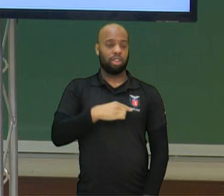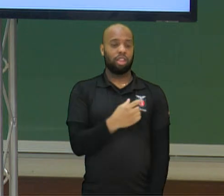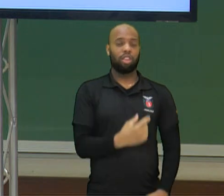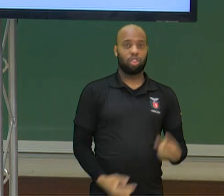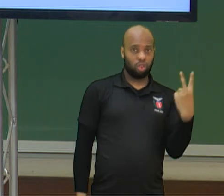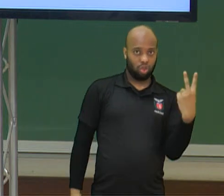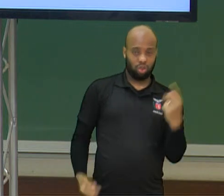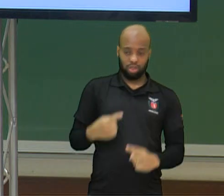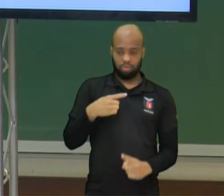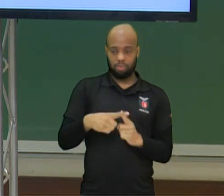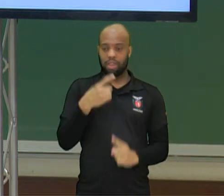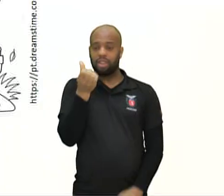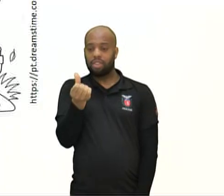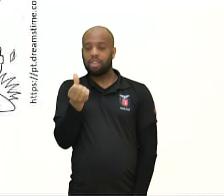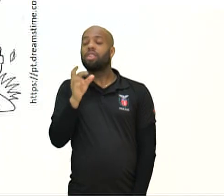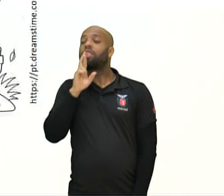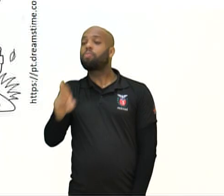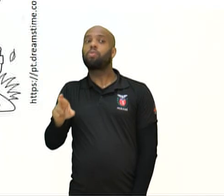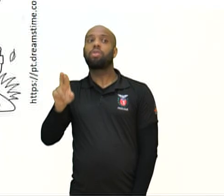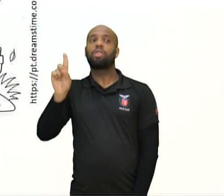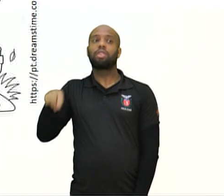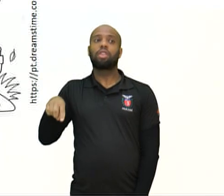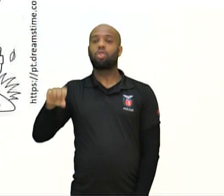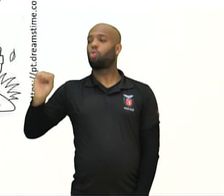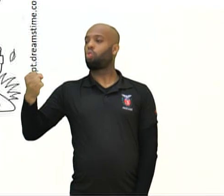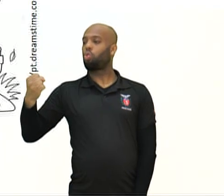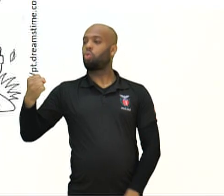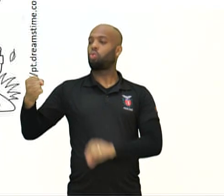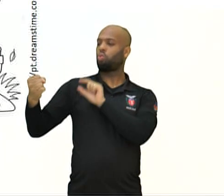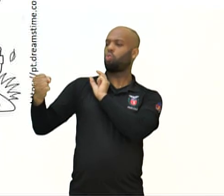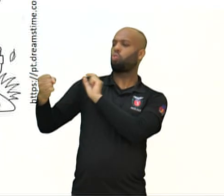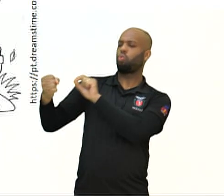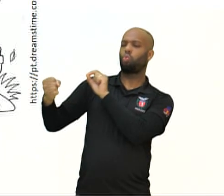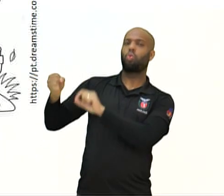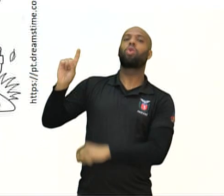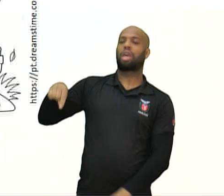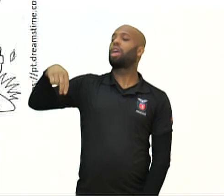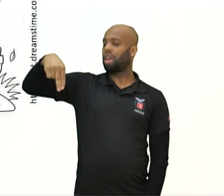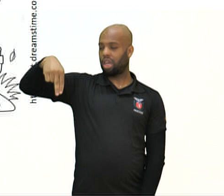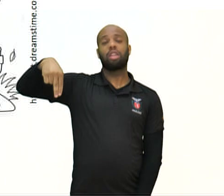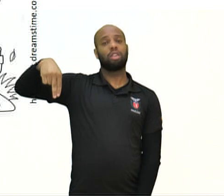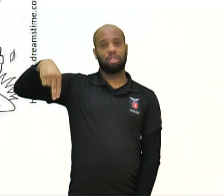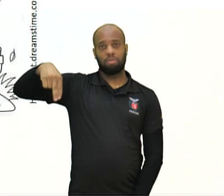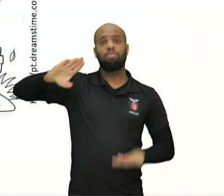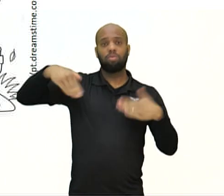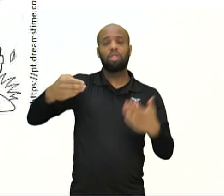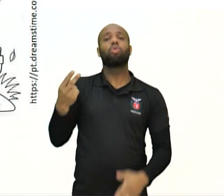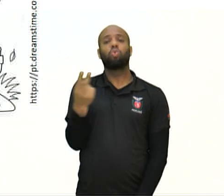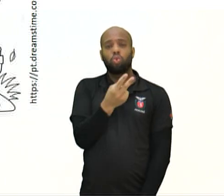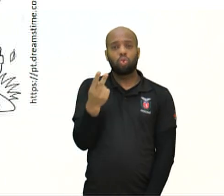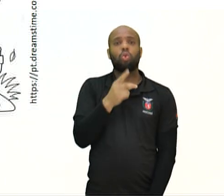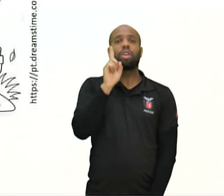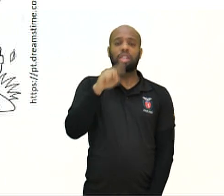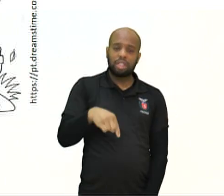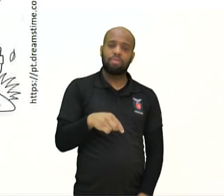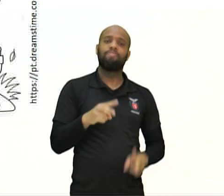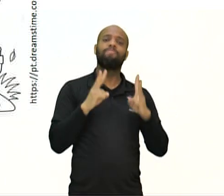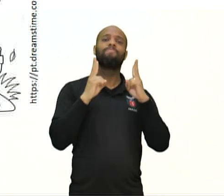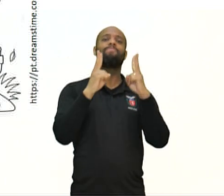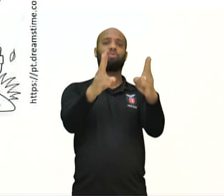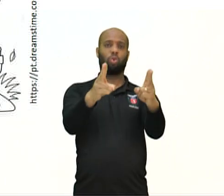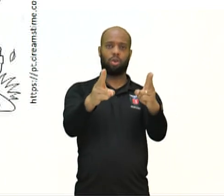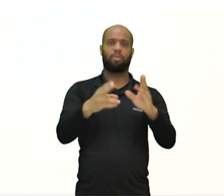mais 6, é igual ao N, que é igual ao 8. Então, ou seja, são